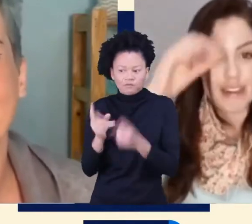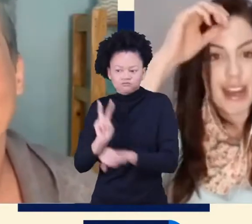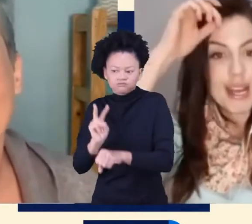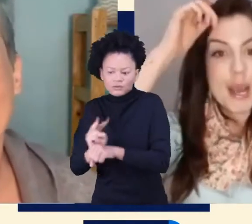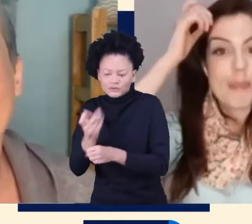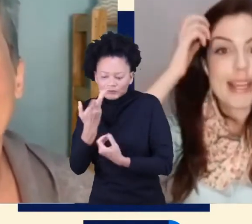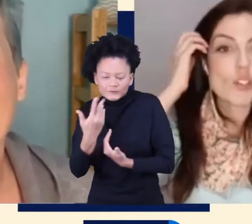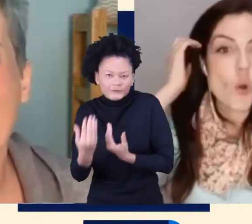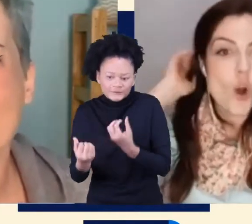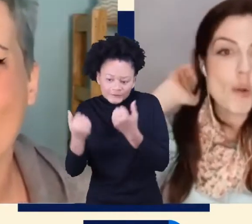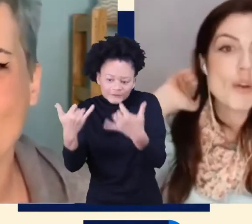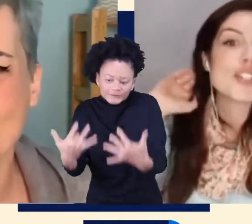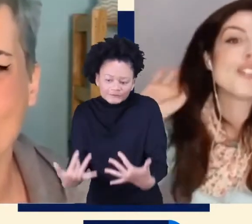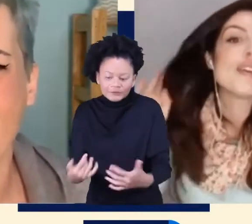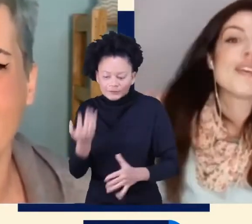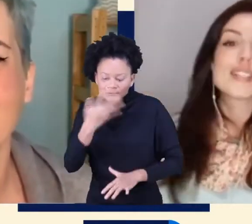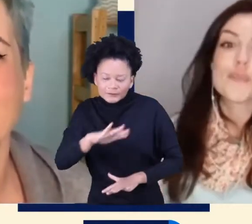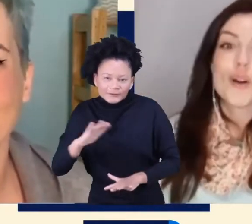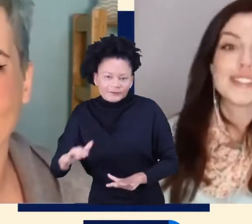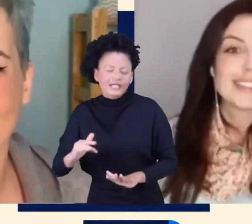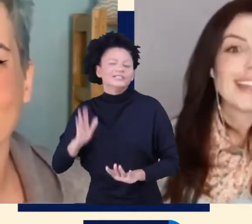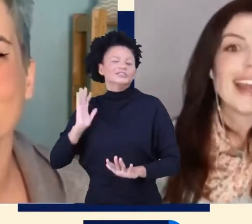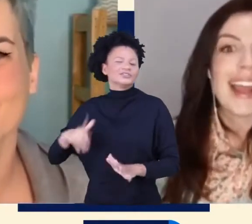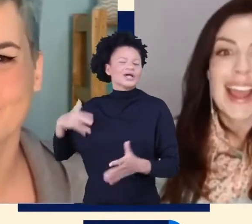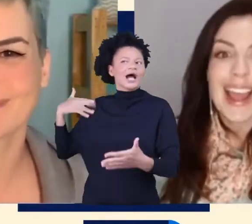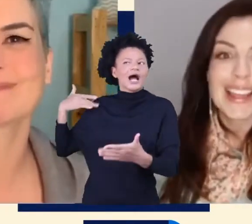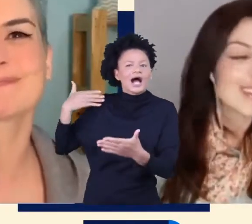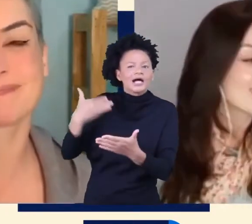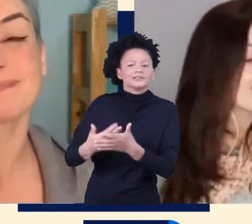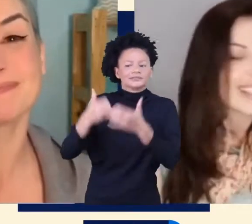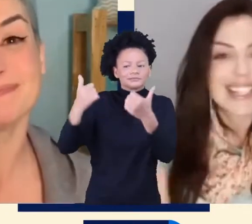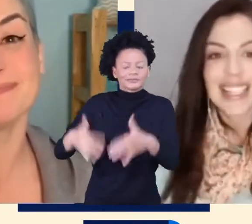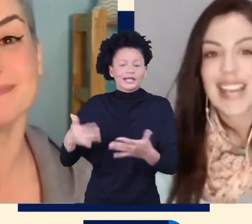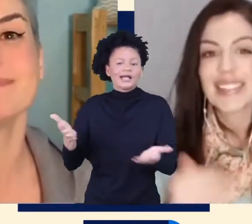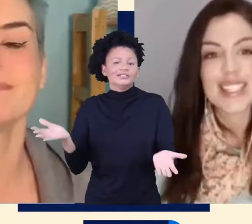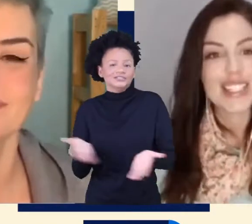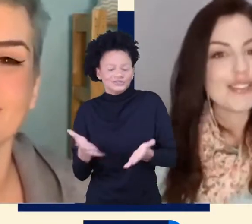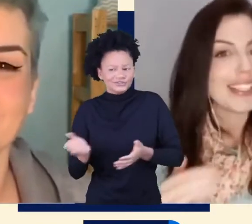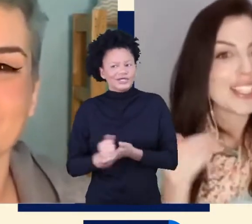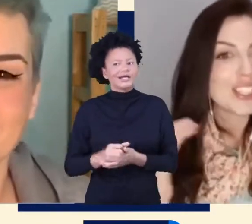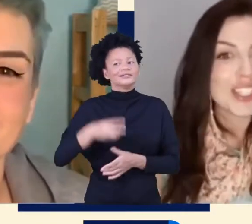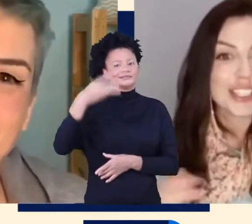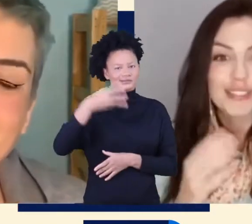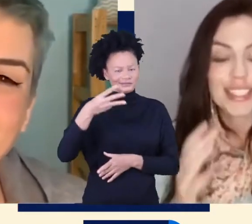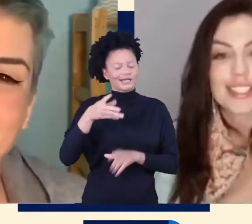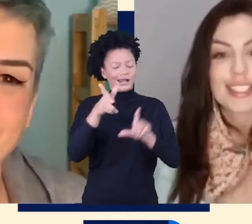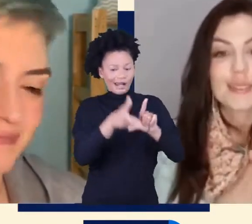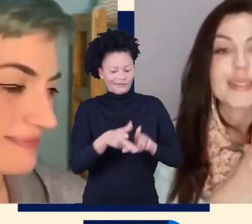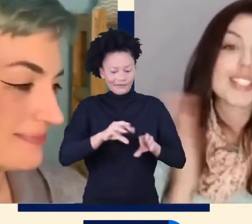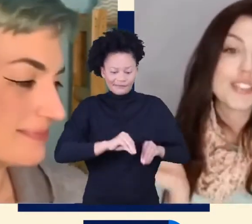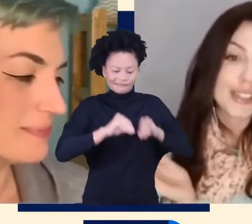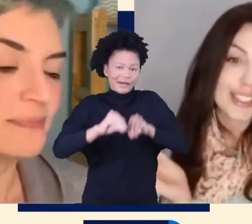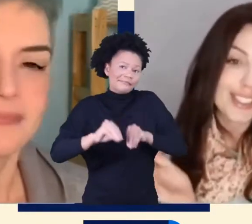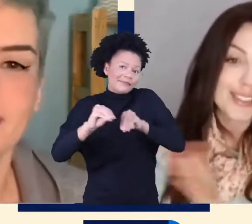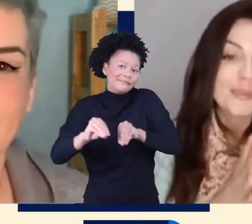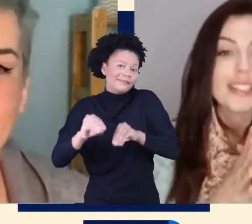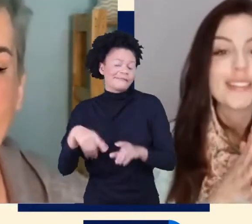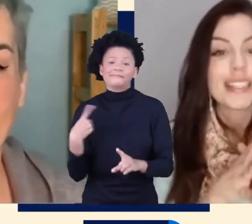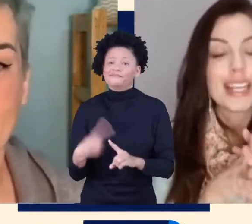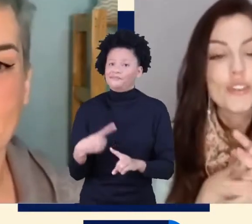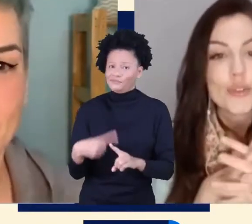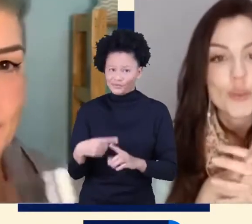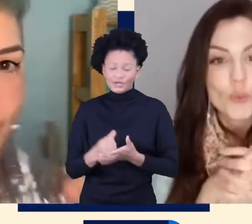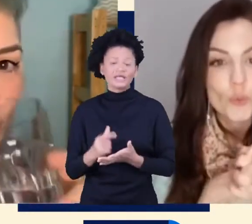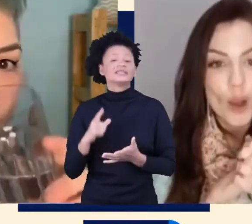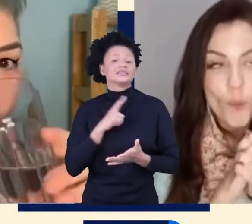né, Fafá? Mas como a gente veio respondendo... eu acho que é a terceira live que a gente vai deixando, mas a gente vai deixando, porque